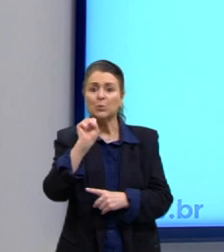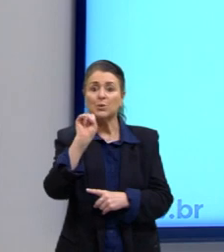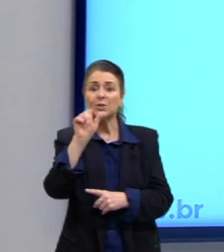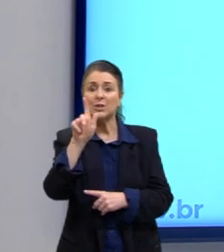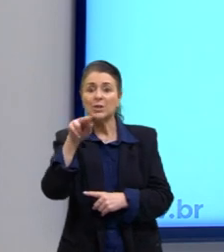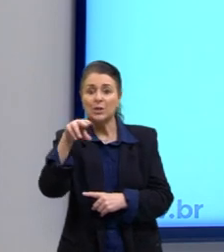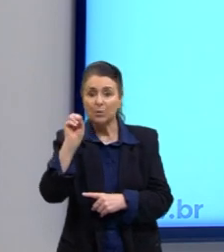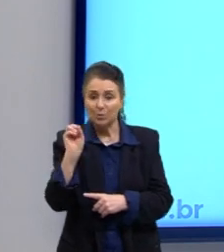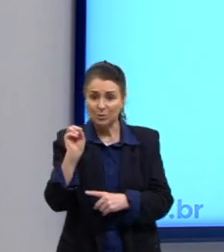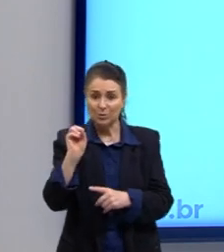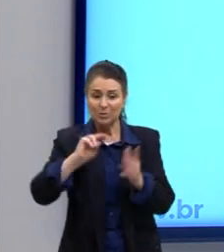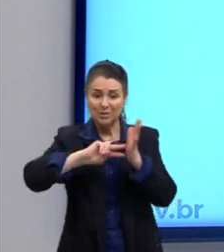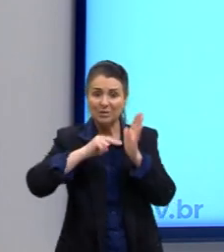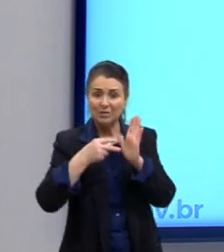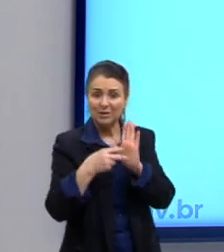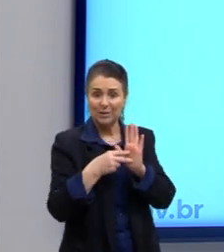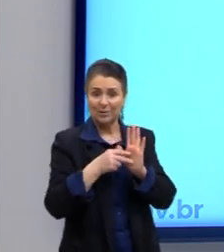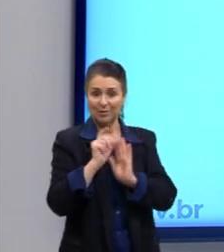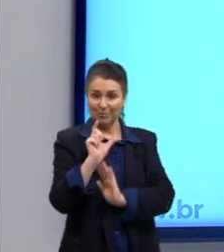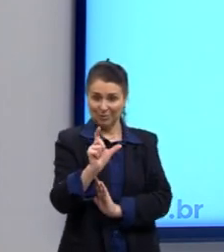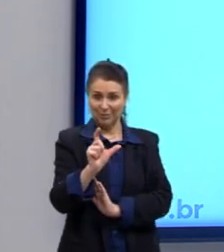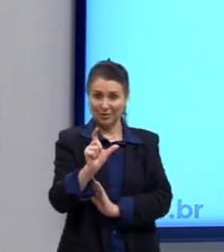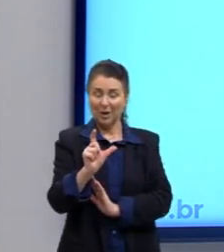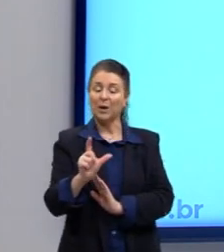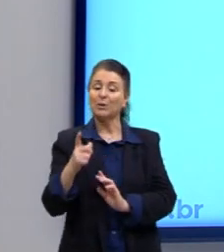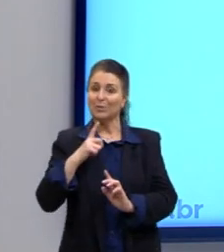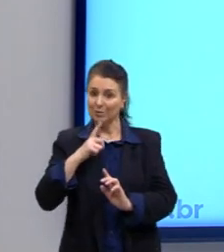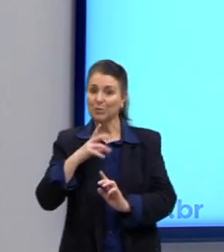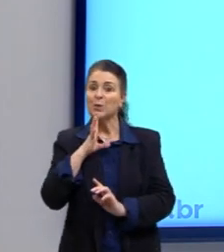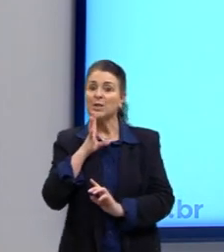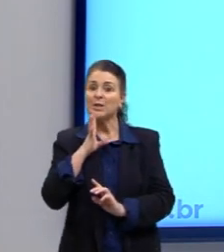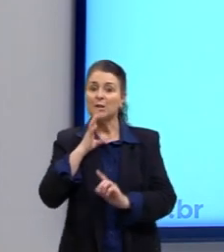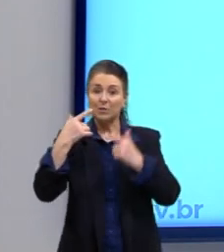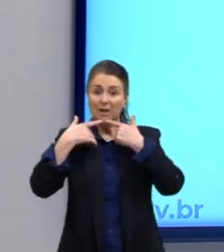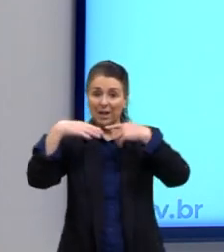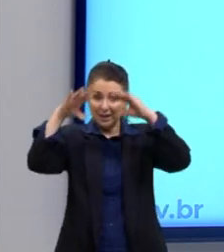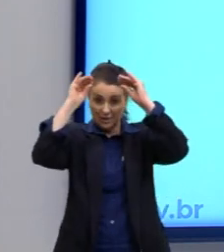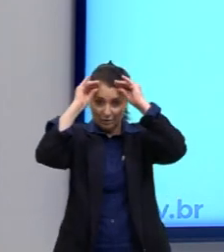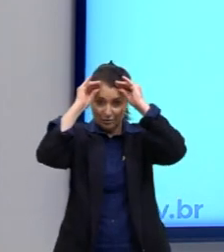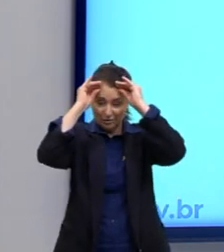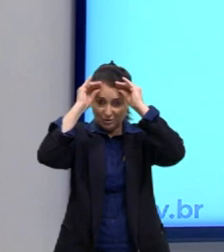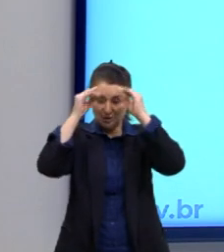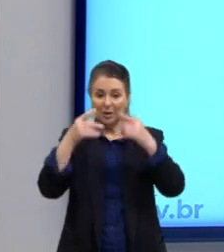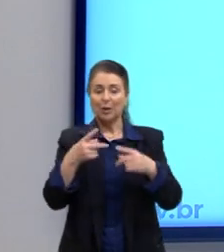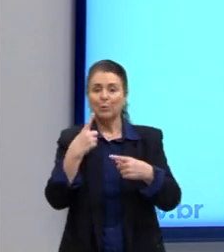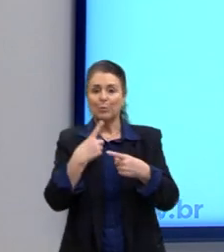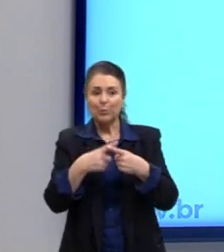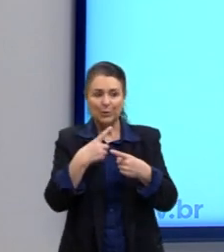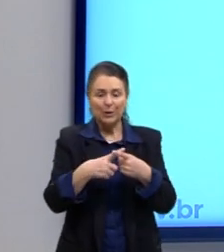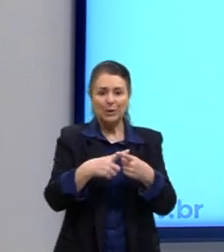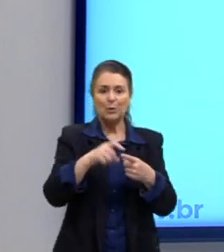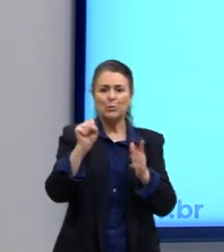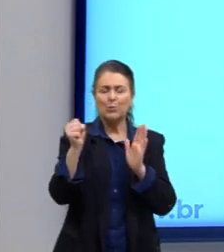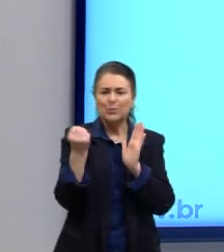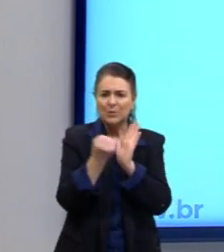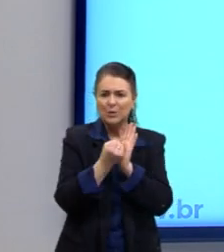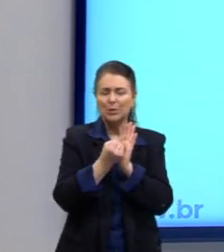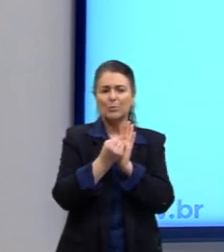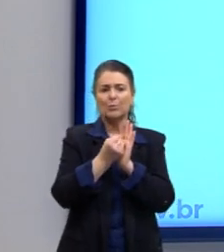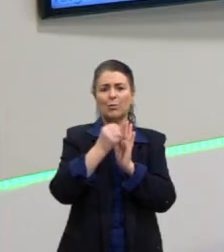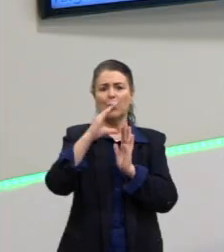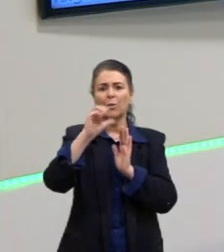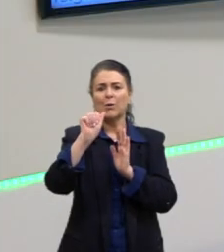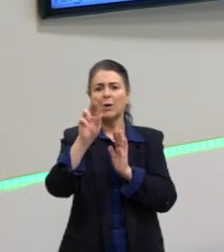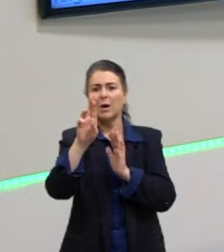linguagem é isso que acho que é legal então essas essa semelhanças por causa efeito por símbolo por ícone né